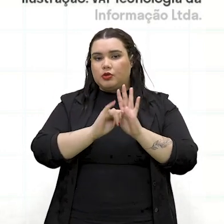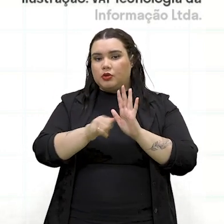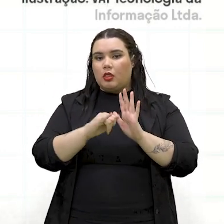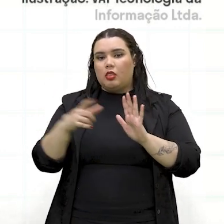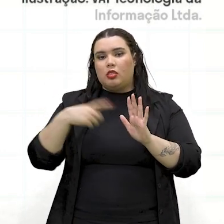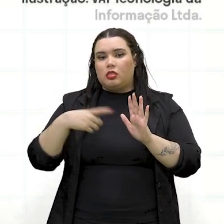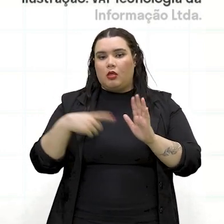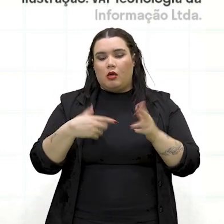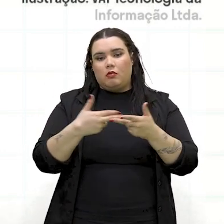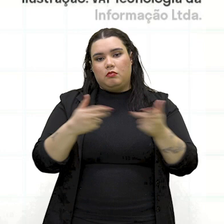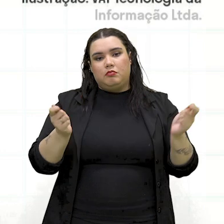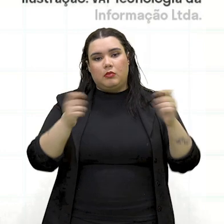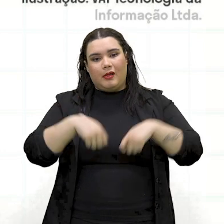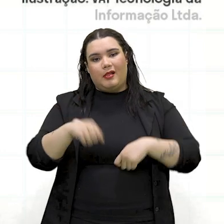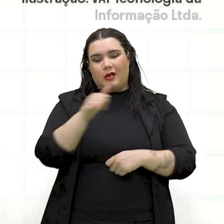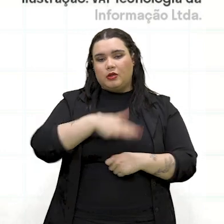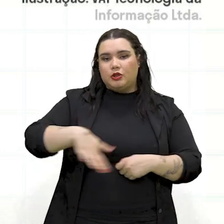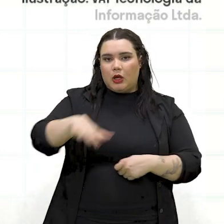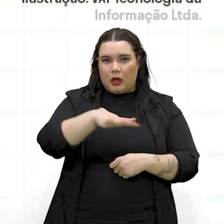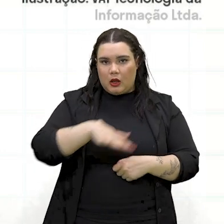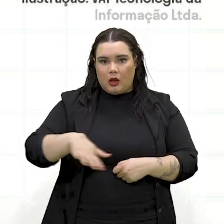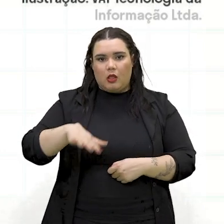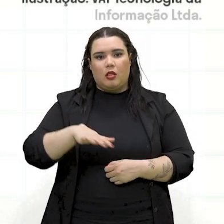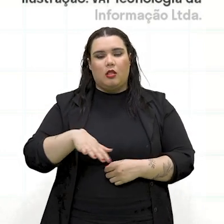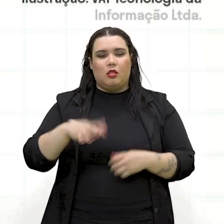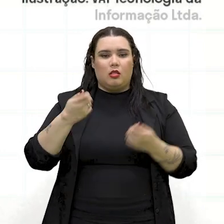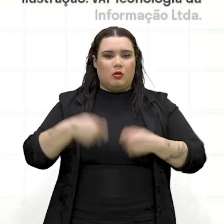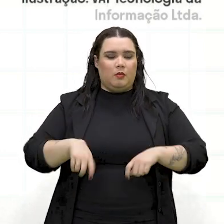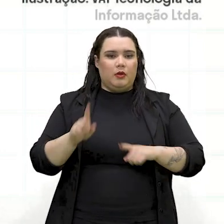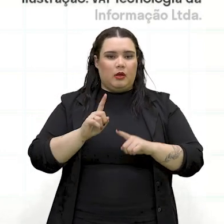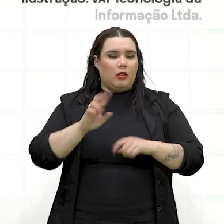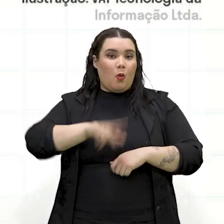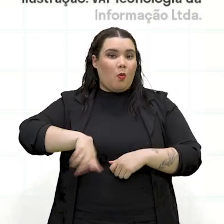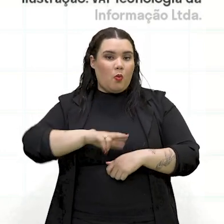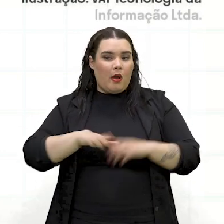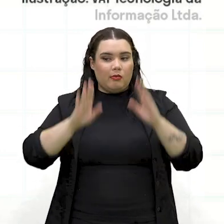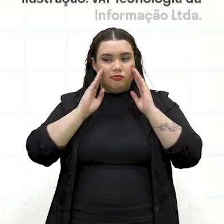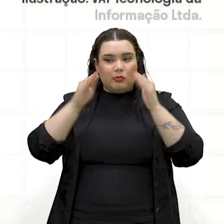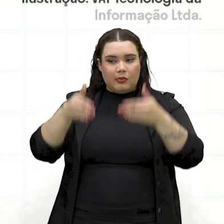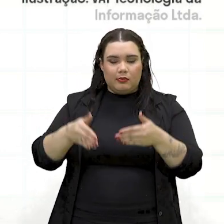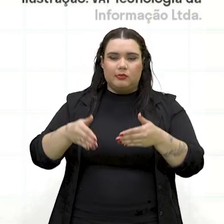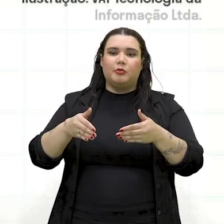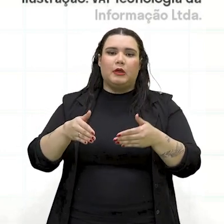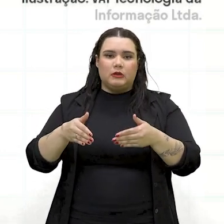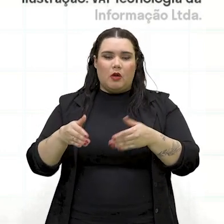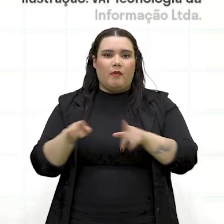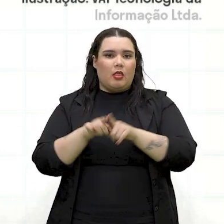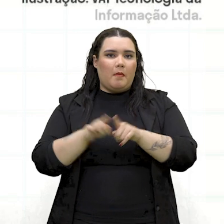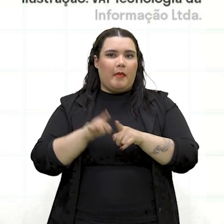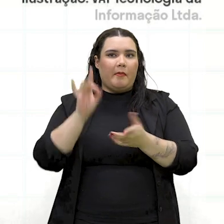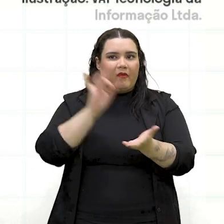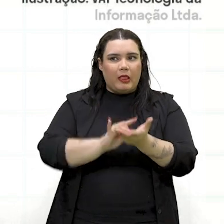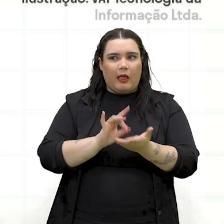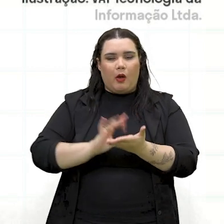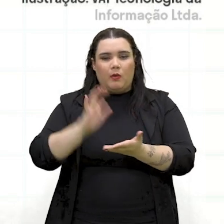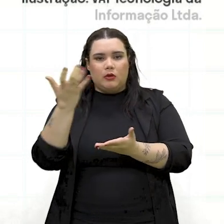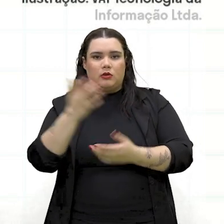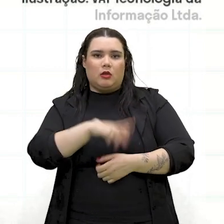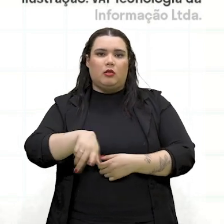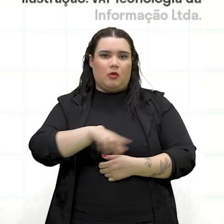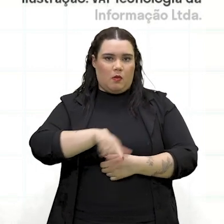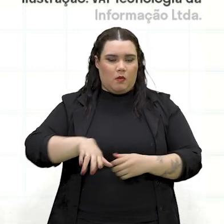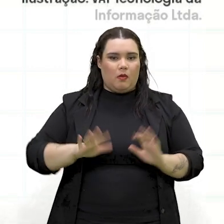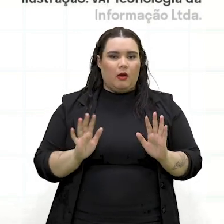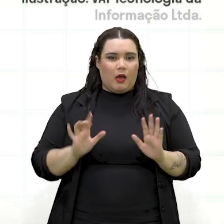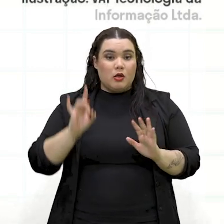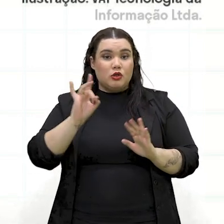algo é possível em termos gerais, sem considerar se realmente acontecerá ou não. Eu falei para vocês